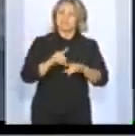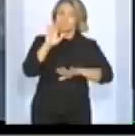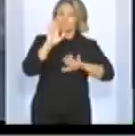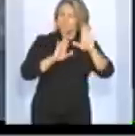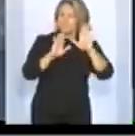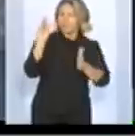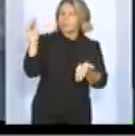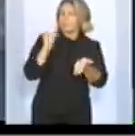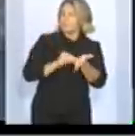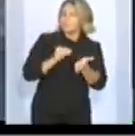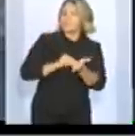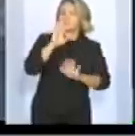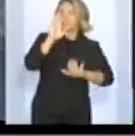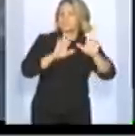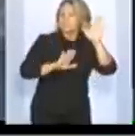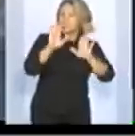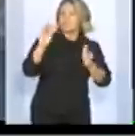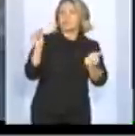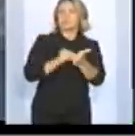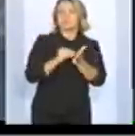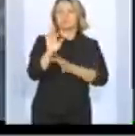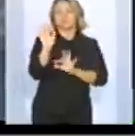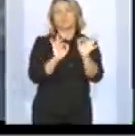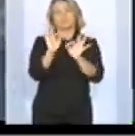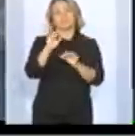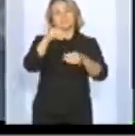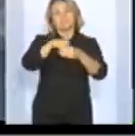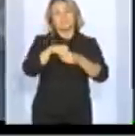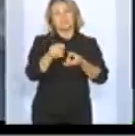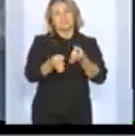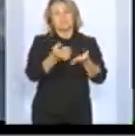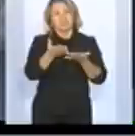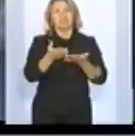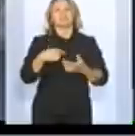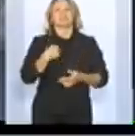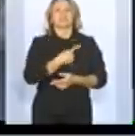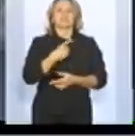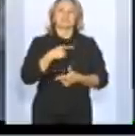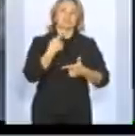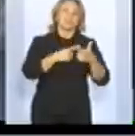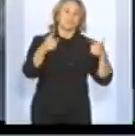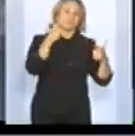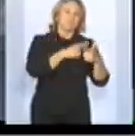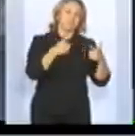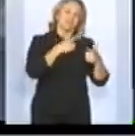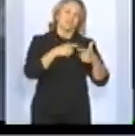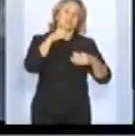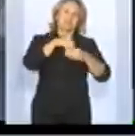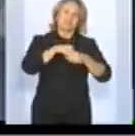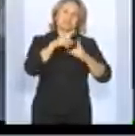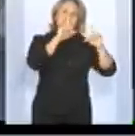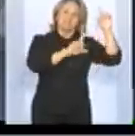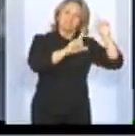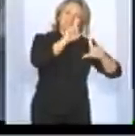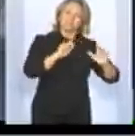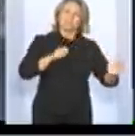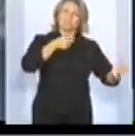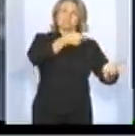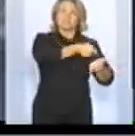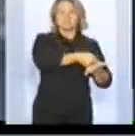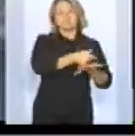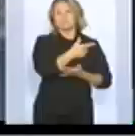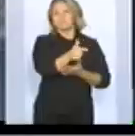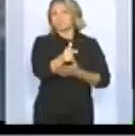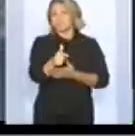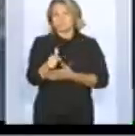não organizar o mercado, nós vamos enfrentar a maior concentração de televisão por assinatura que há no mundo. E não